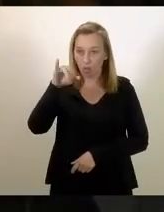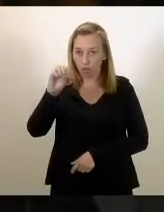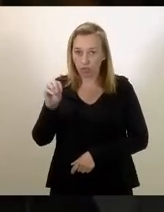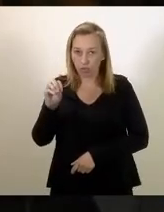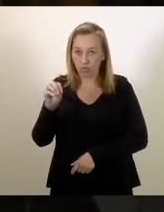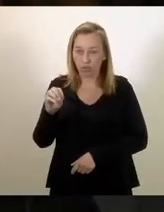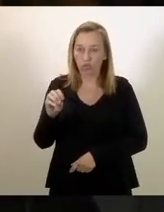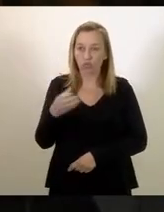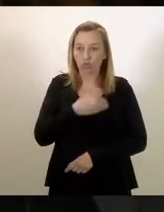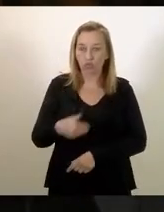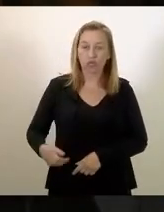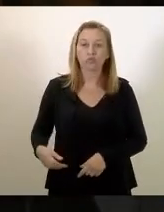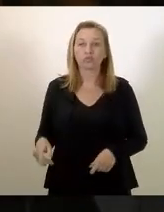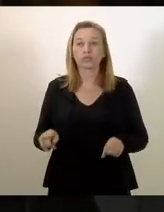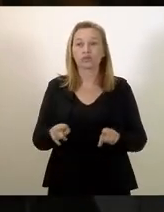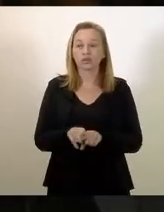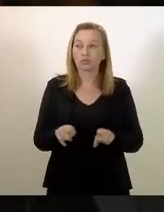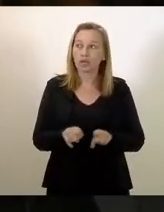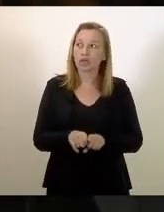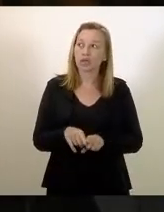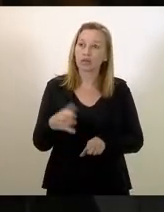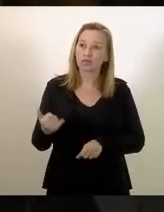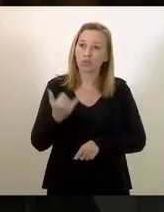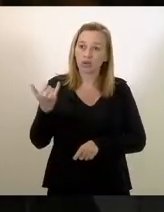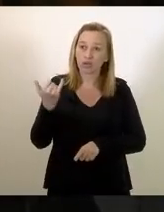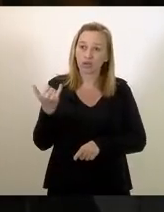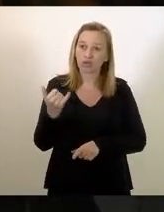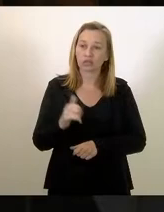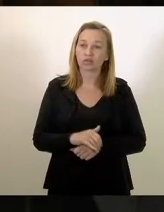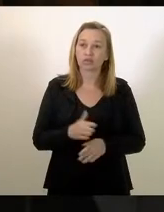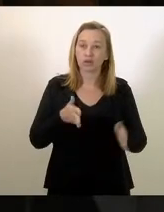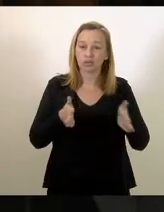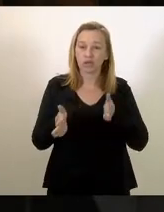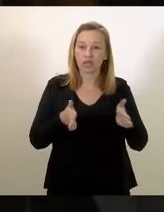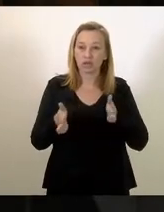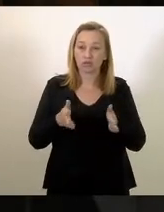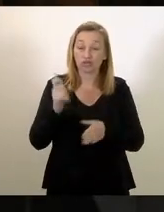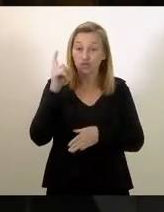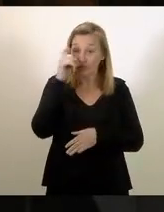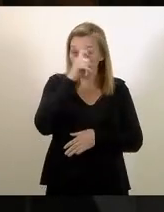mas também vai ser necessário e esse que é um período difícil